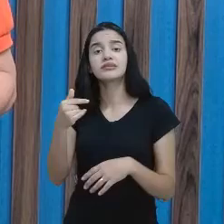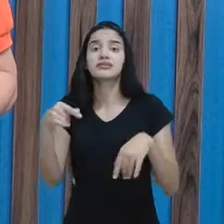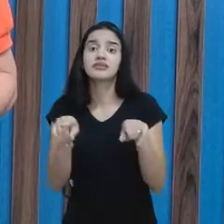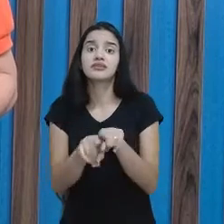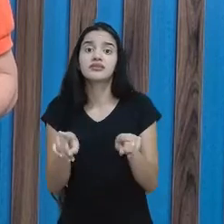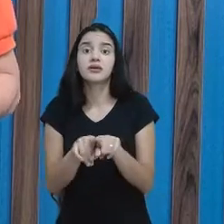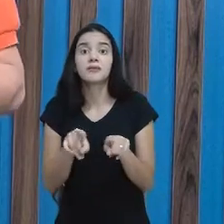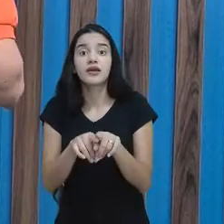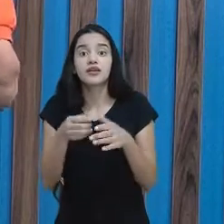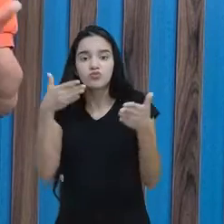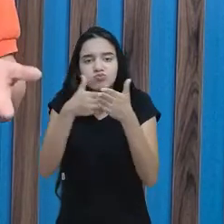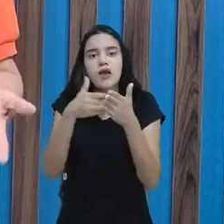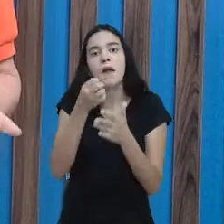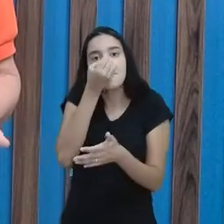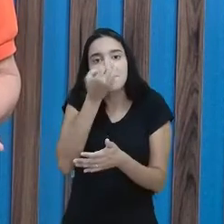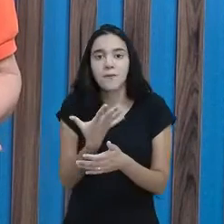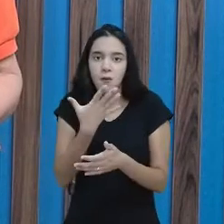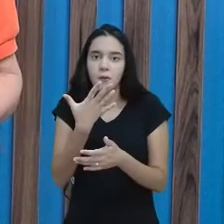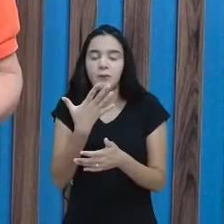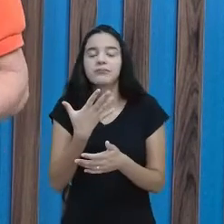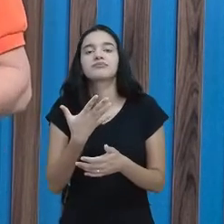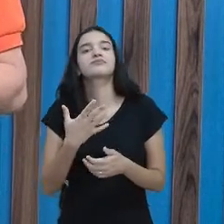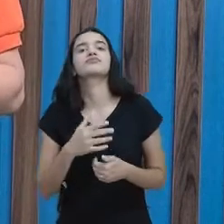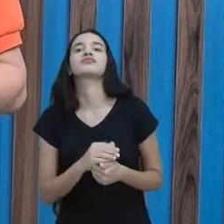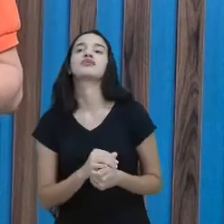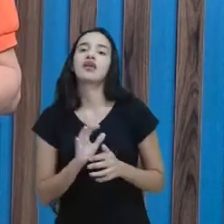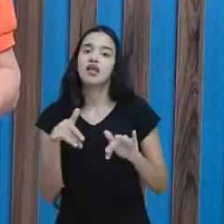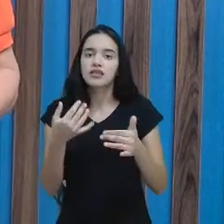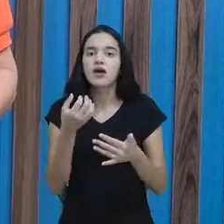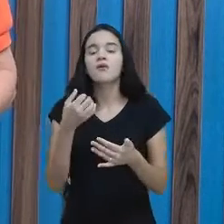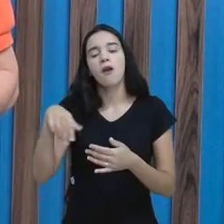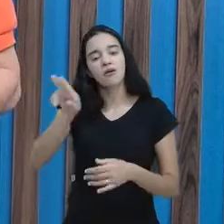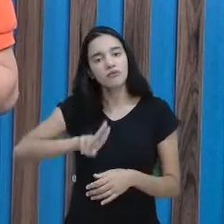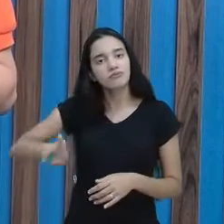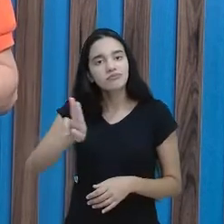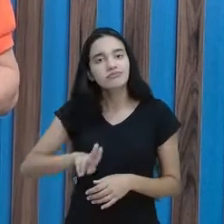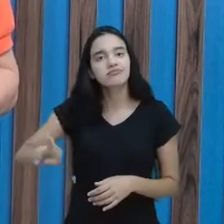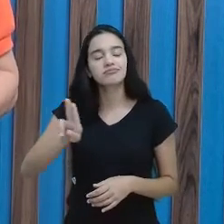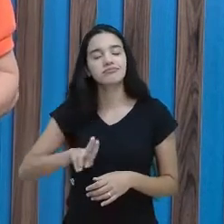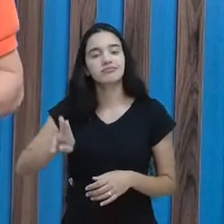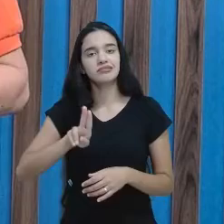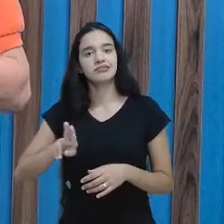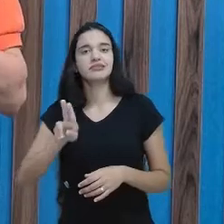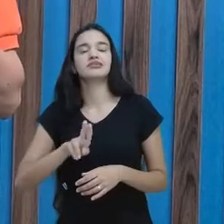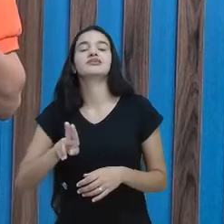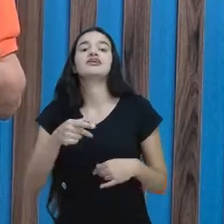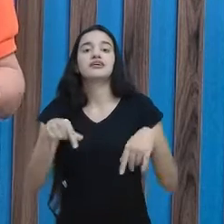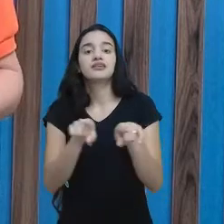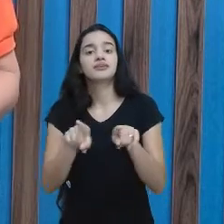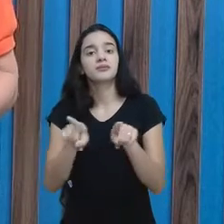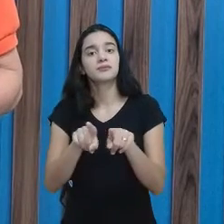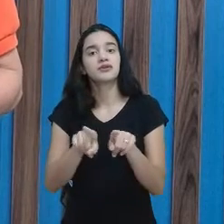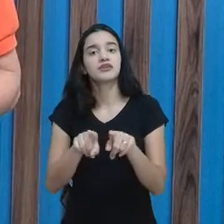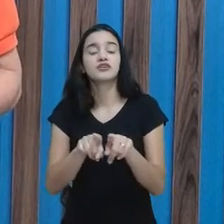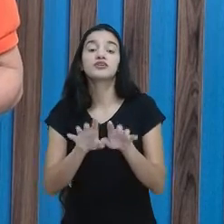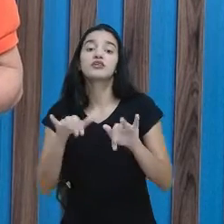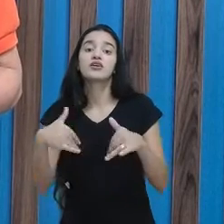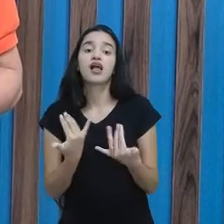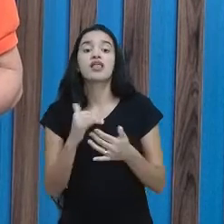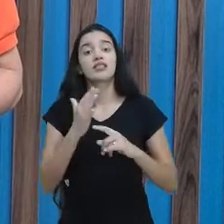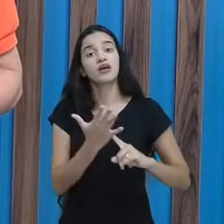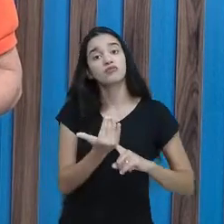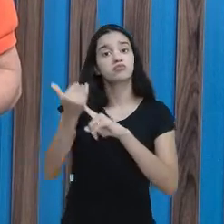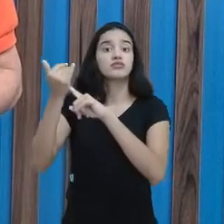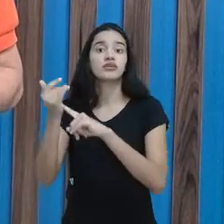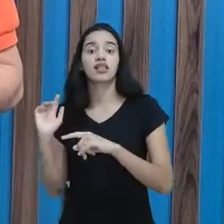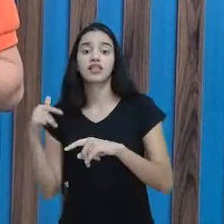bom condutor, porque ele fica em segundo lugar. Então ele é muito utilizado nos fios elétricos e nos aparelhos que chegam nas